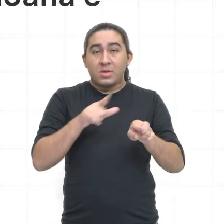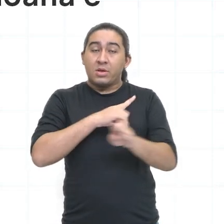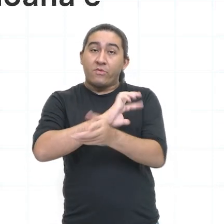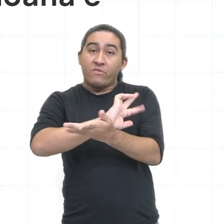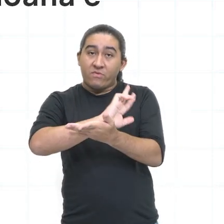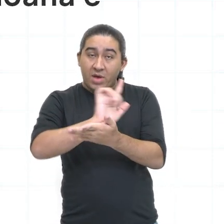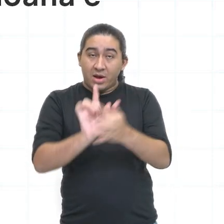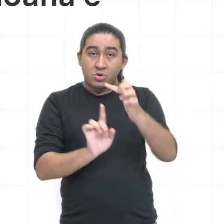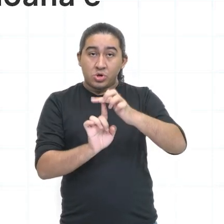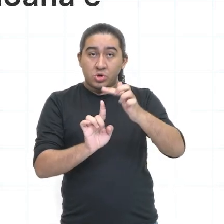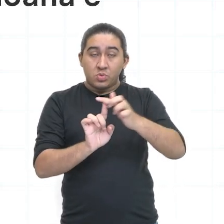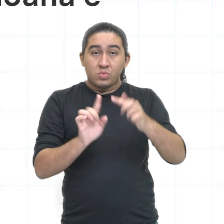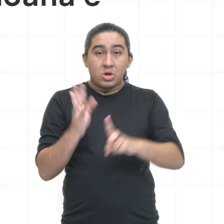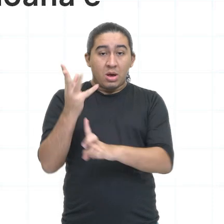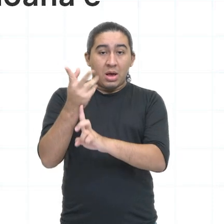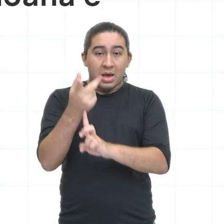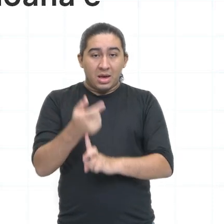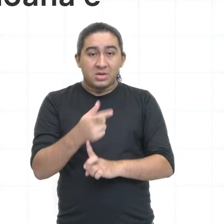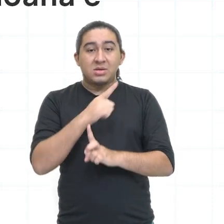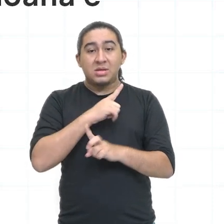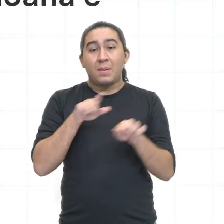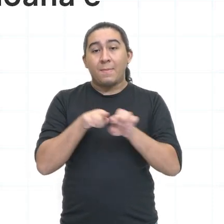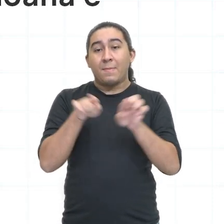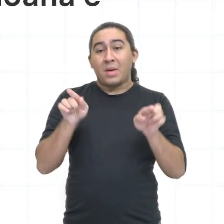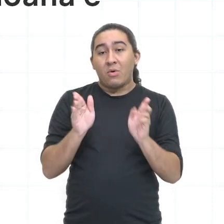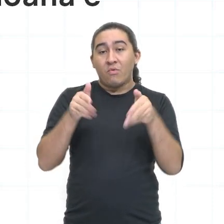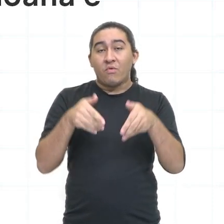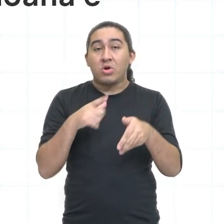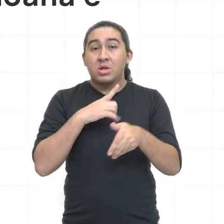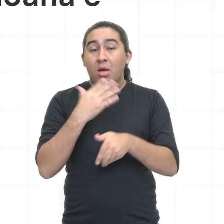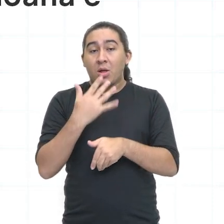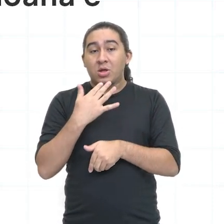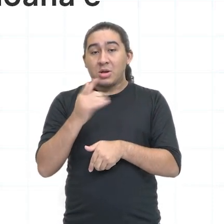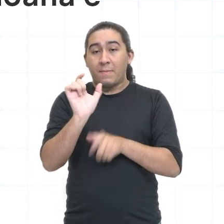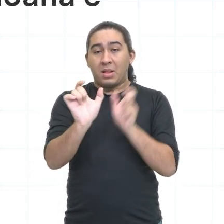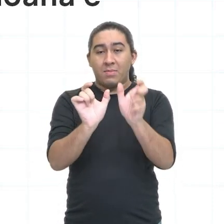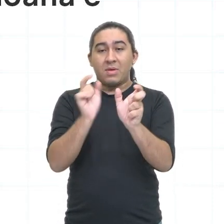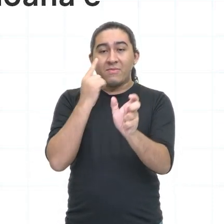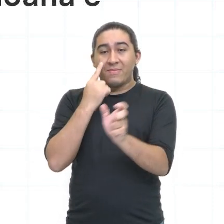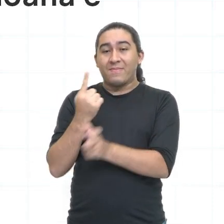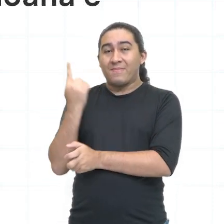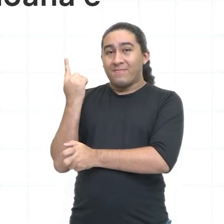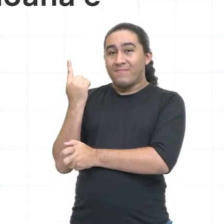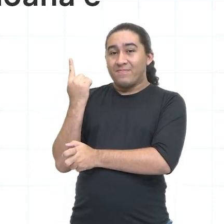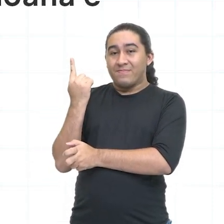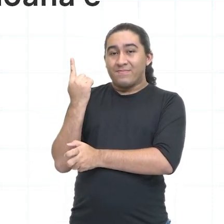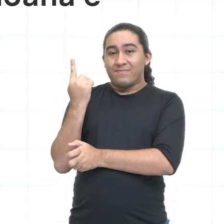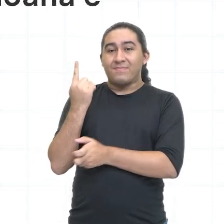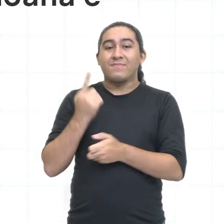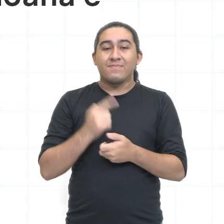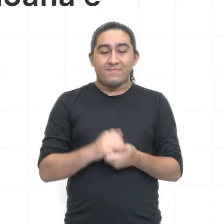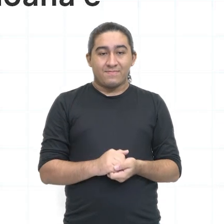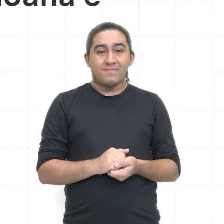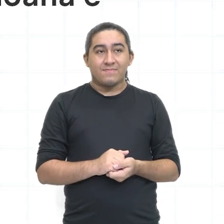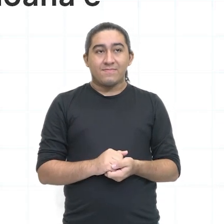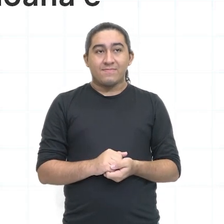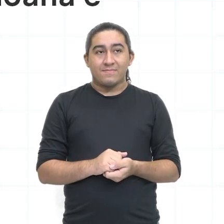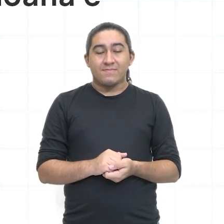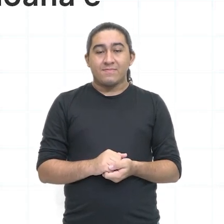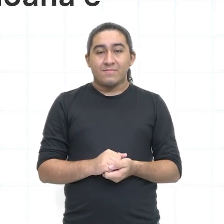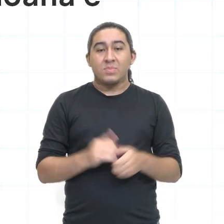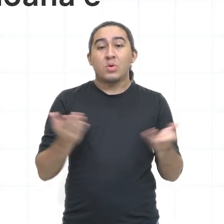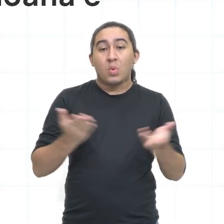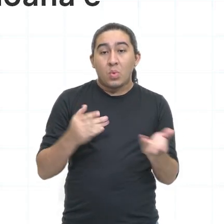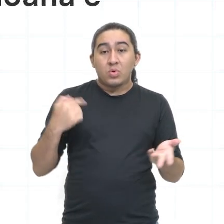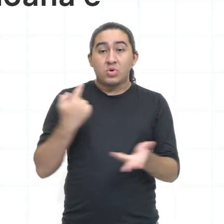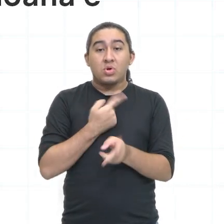art, op art, expressionismo, abstrato. Vocês já viram na última aula. E nessa aula nós